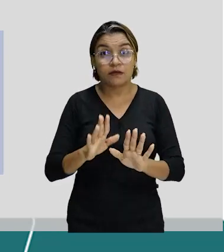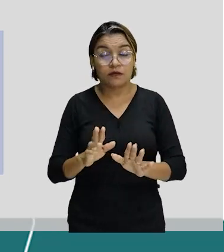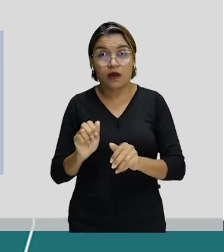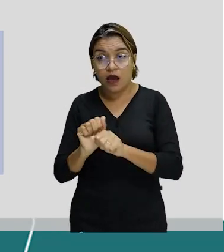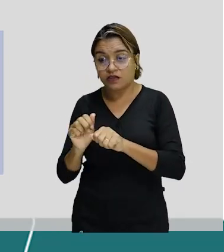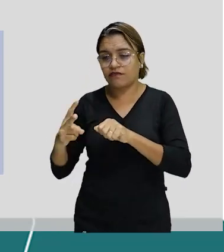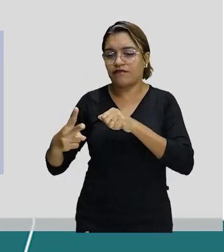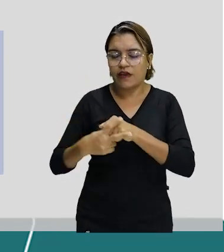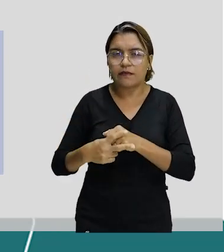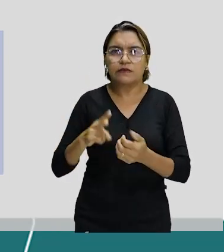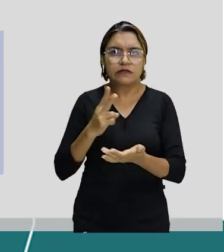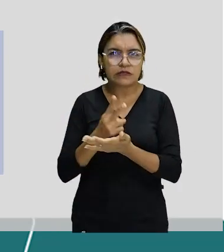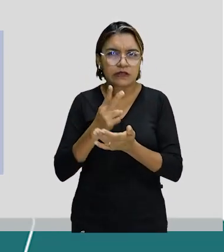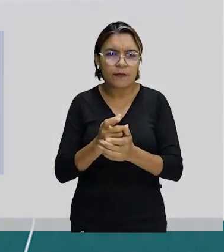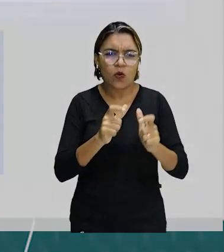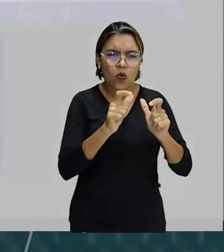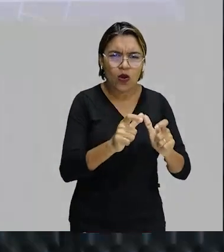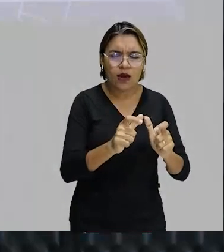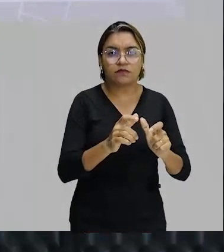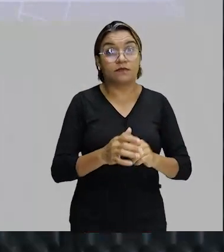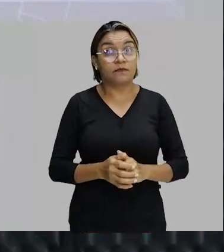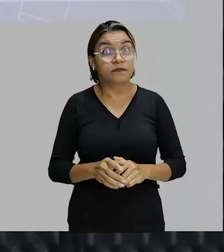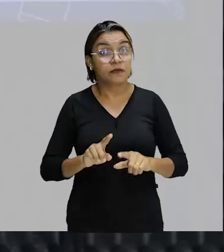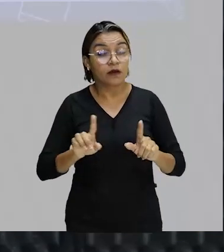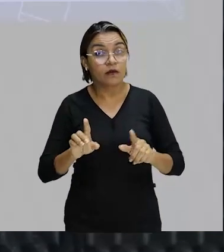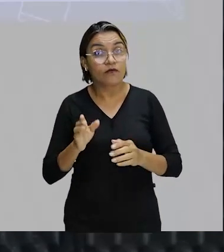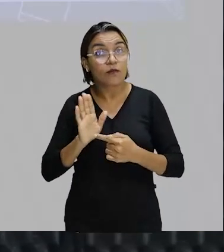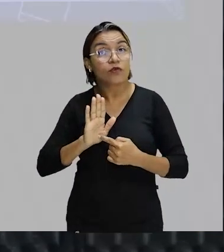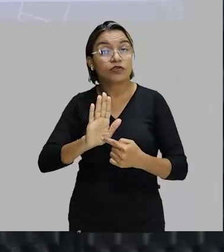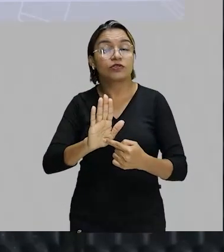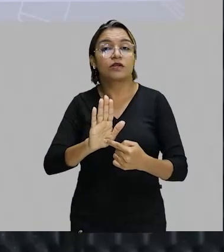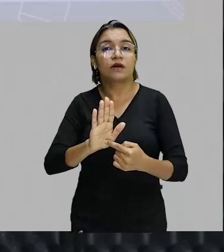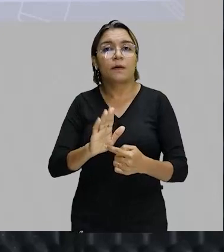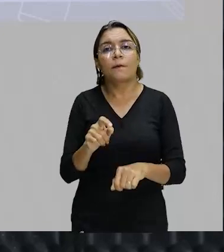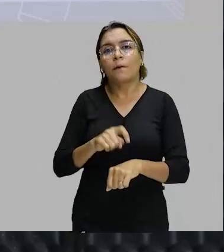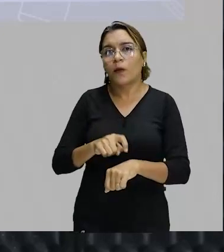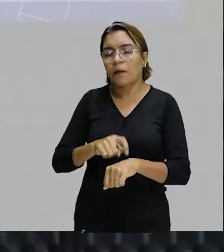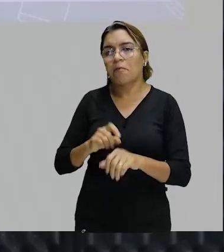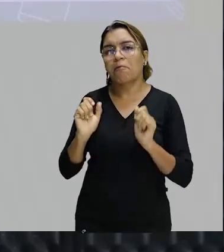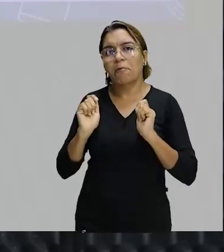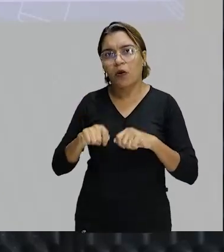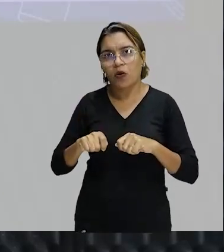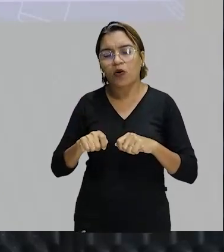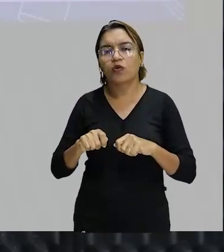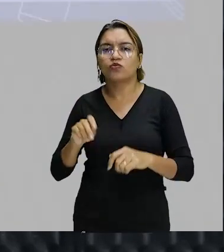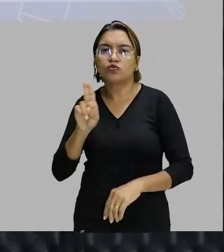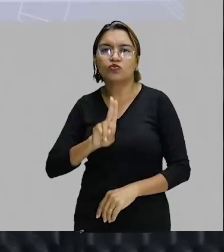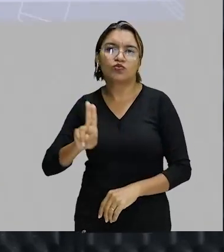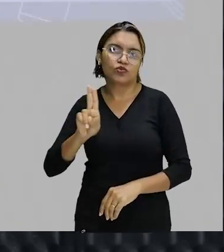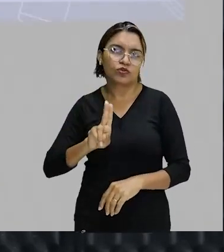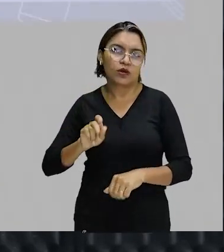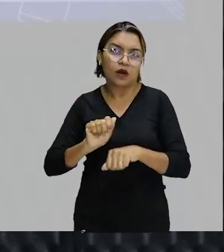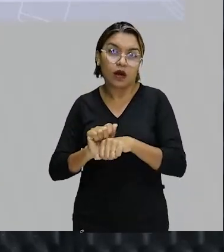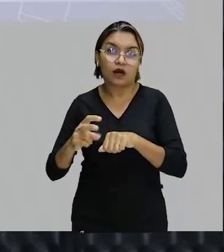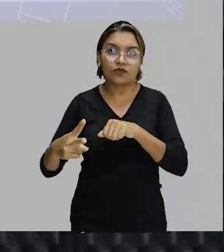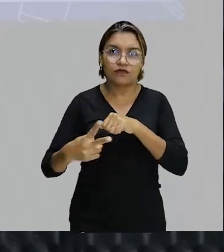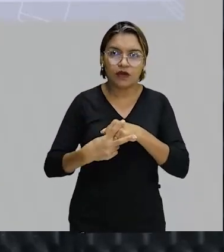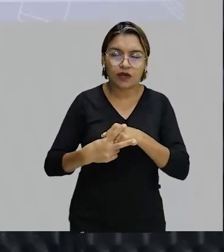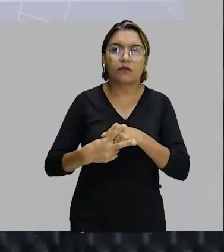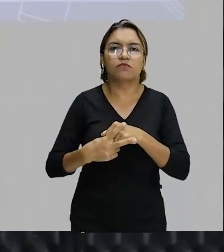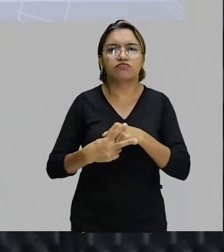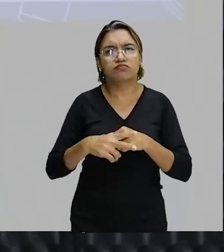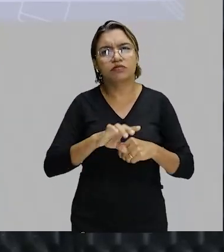advérbio fica sempre nesse lugar. O que eu vou mostrar para vocês é algumas situações em que nós podemos utilizar os advérbios de